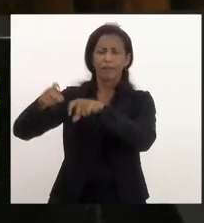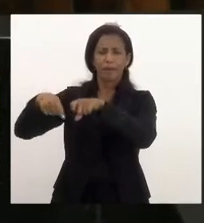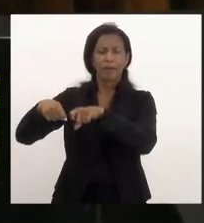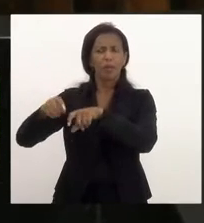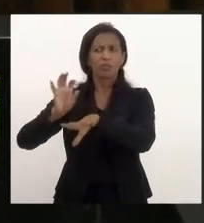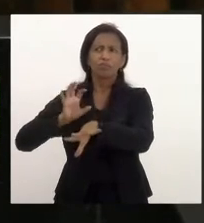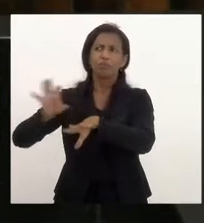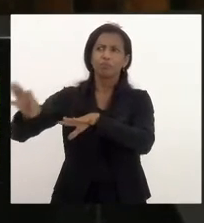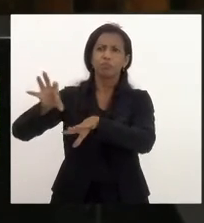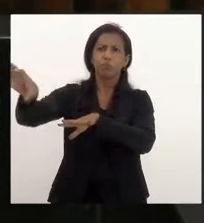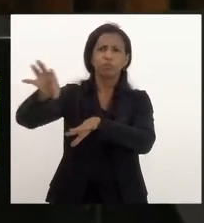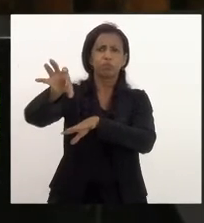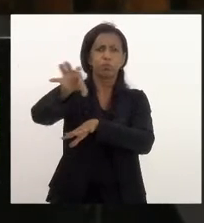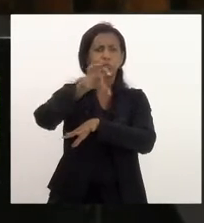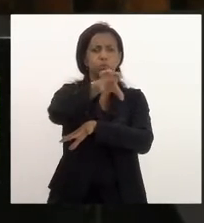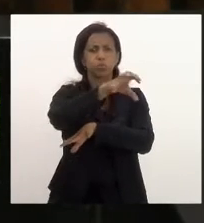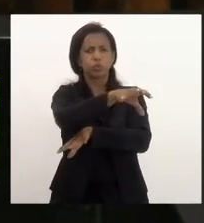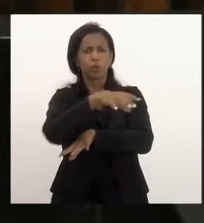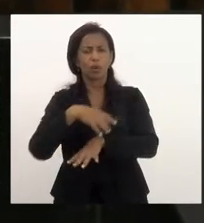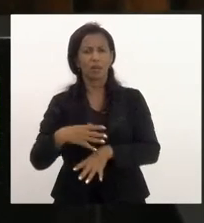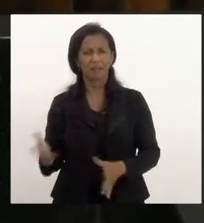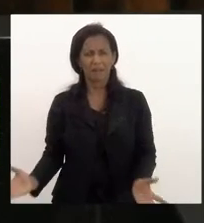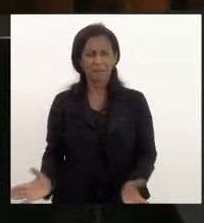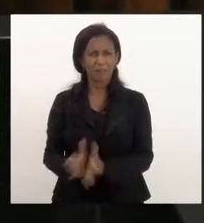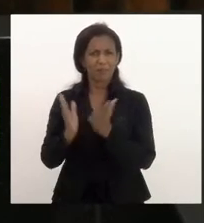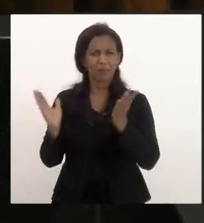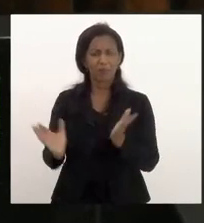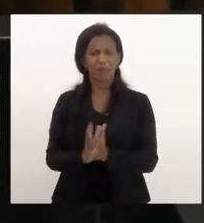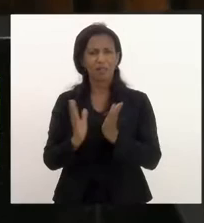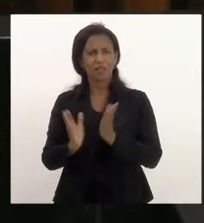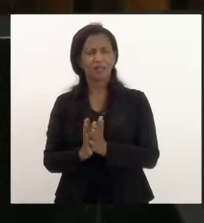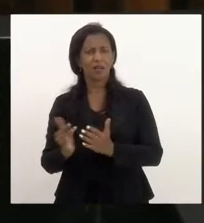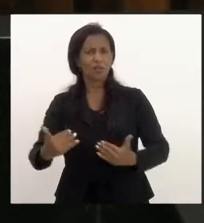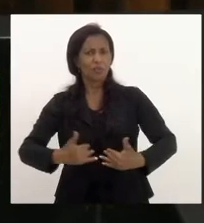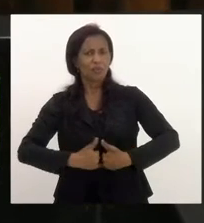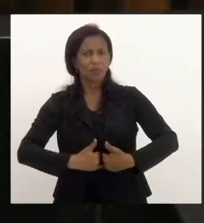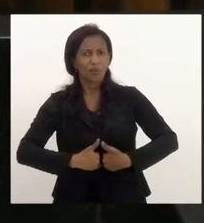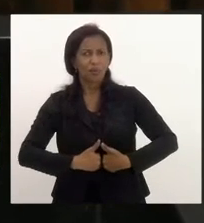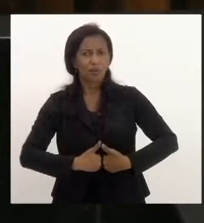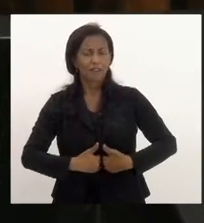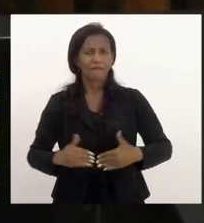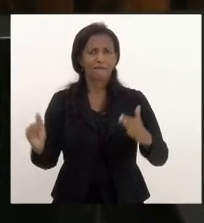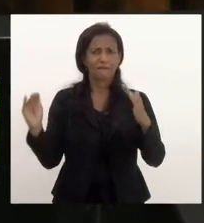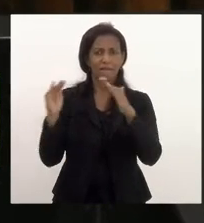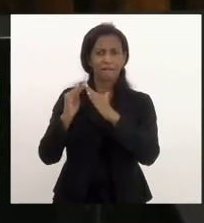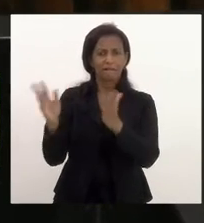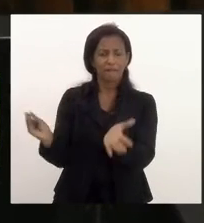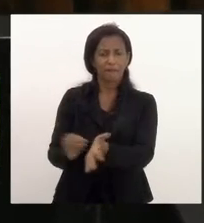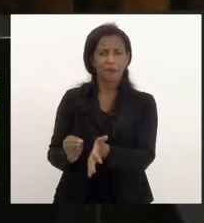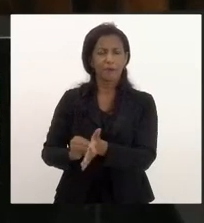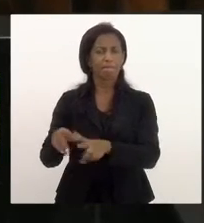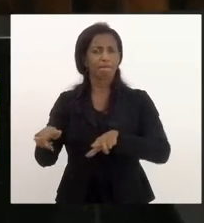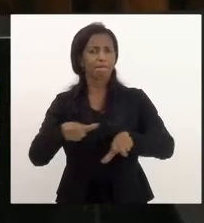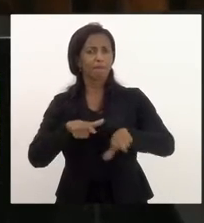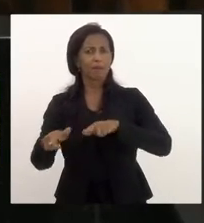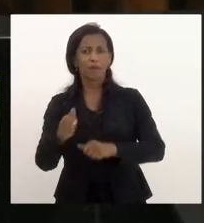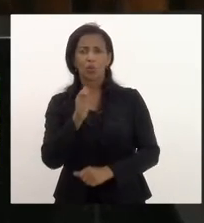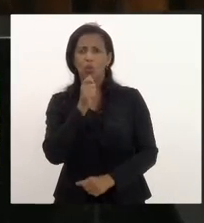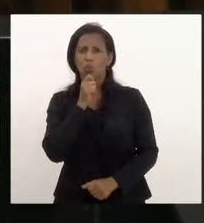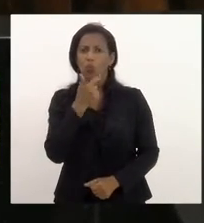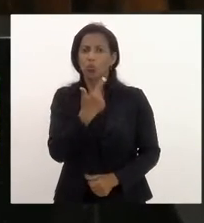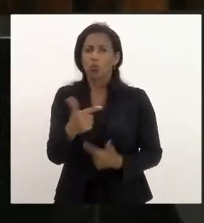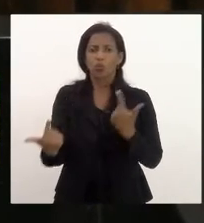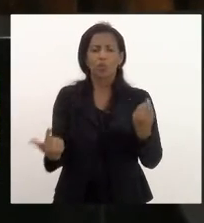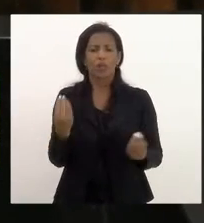nossa região metropolitana sobre miserabilidade fome desabrigo trabalhadores que não